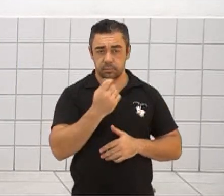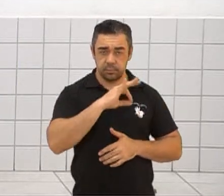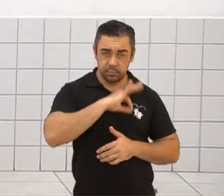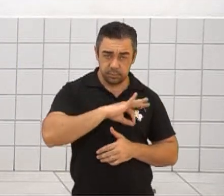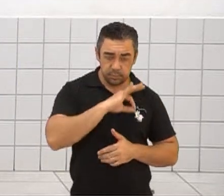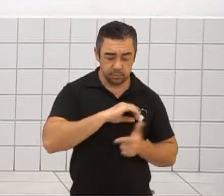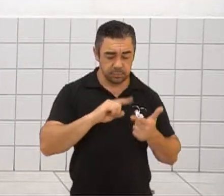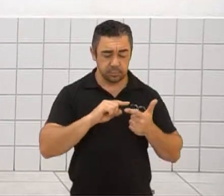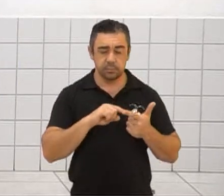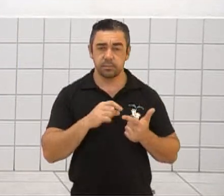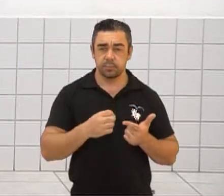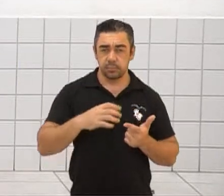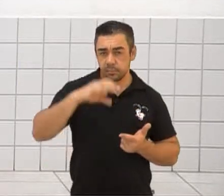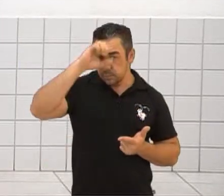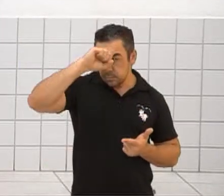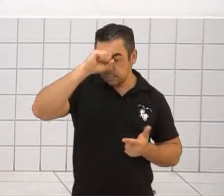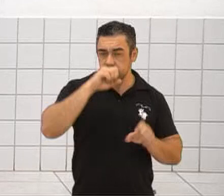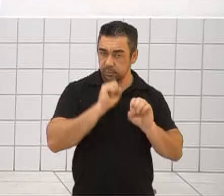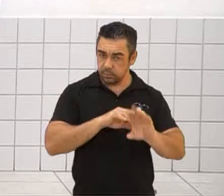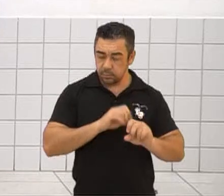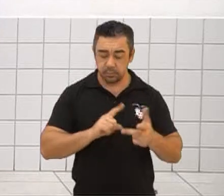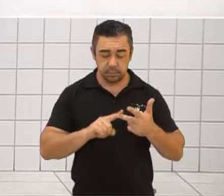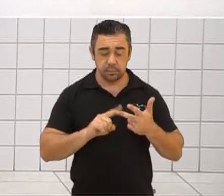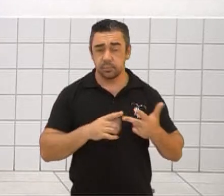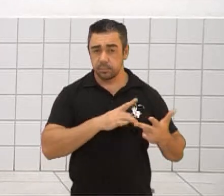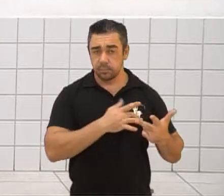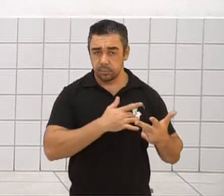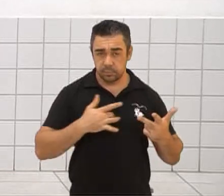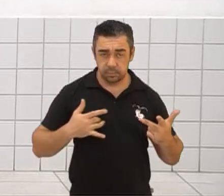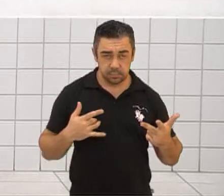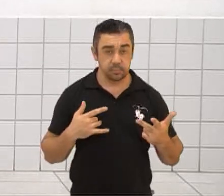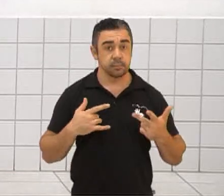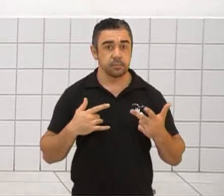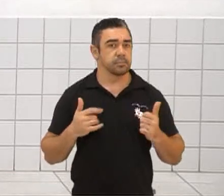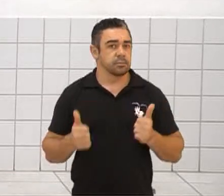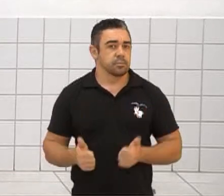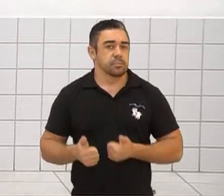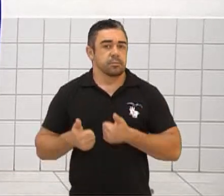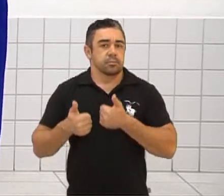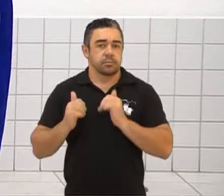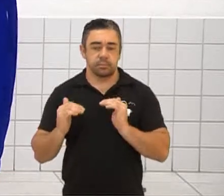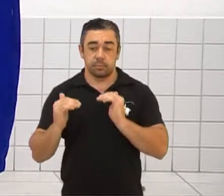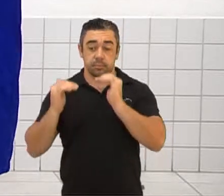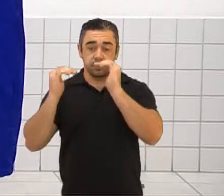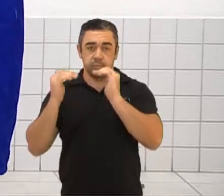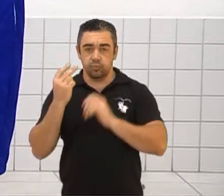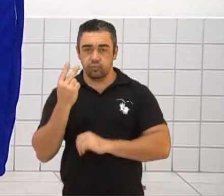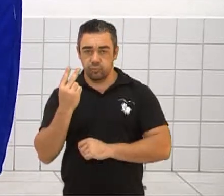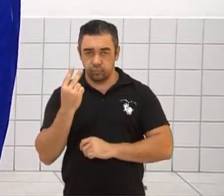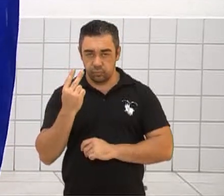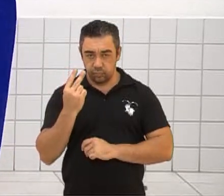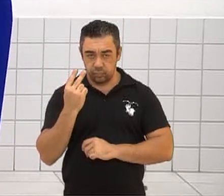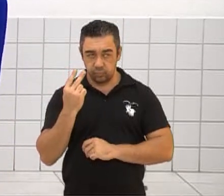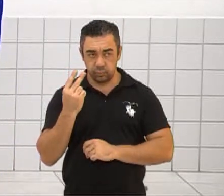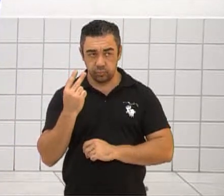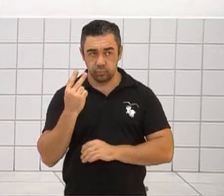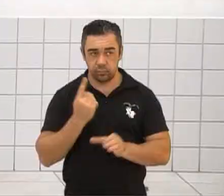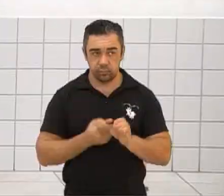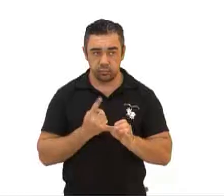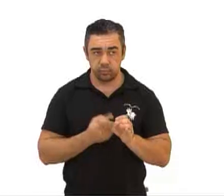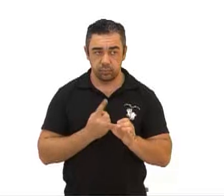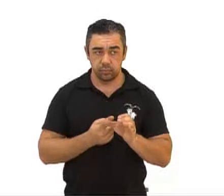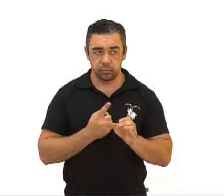capita, escolaridade e saúde se apresenta como um resultado muito alto, 2 municípios, veja, dos